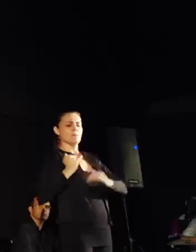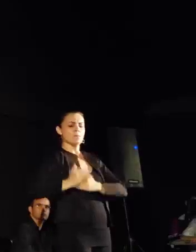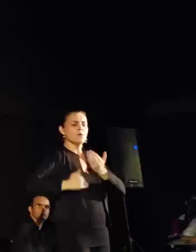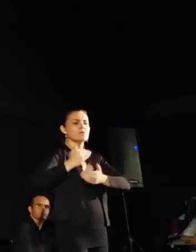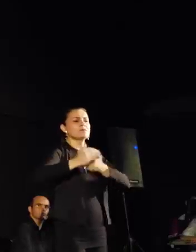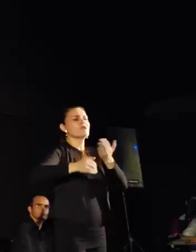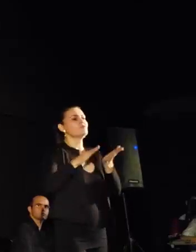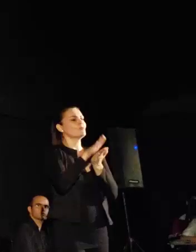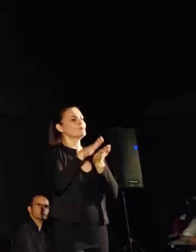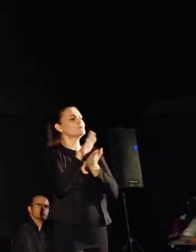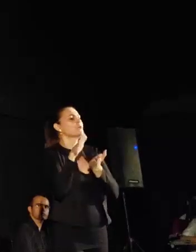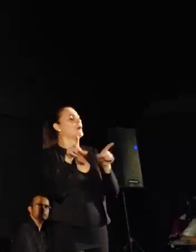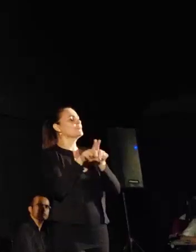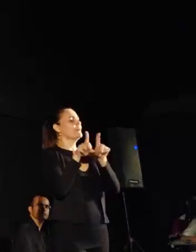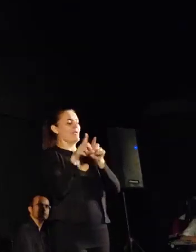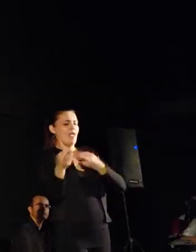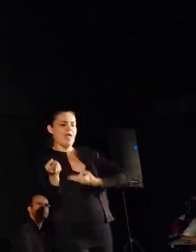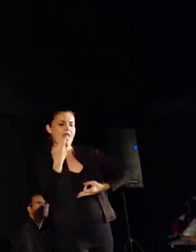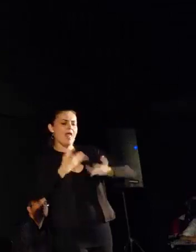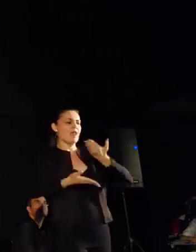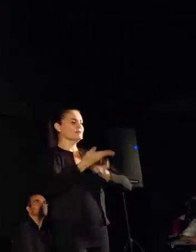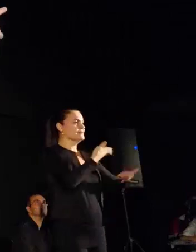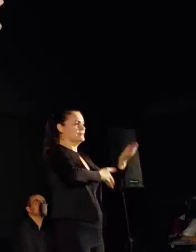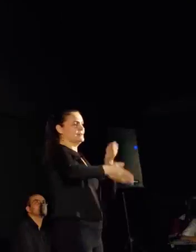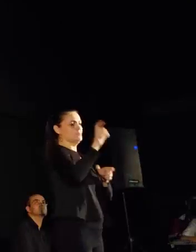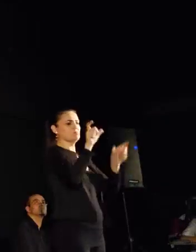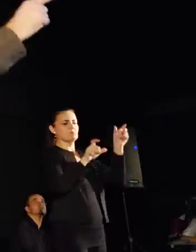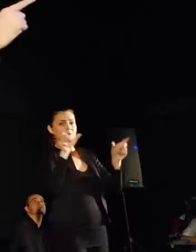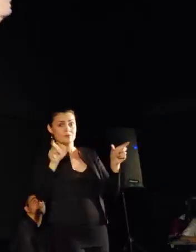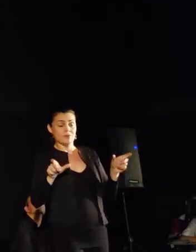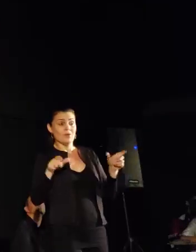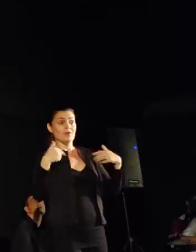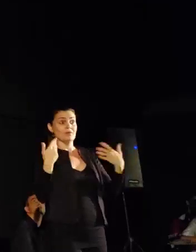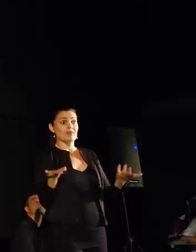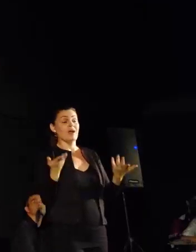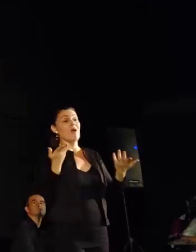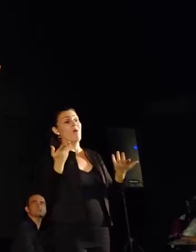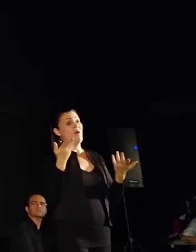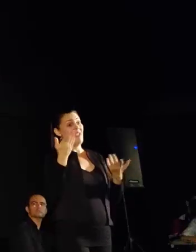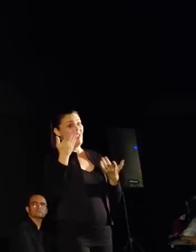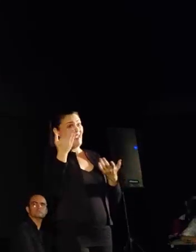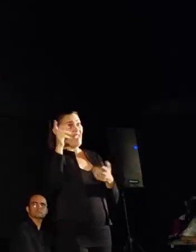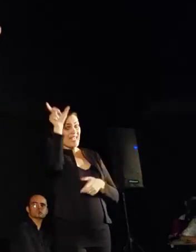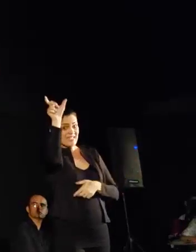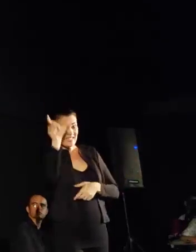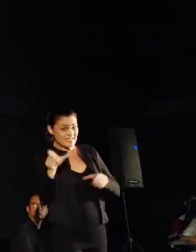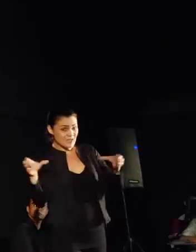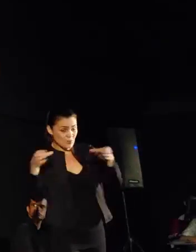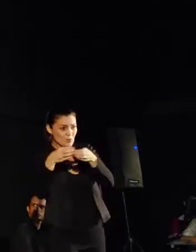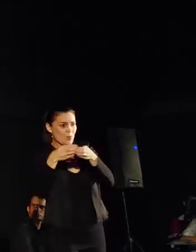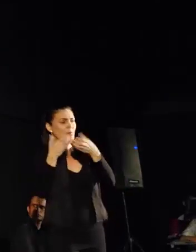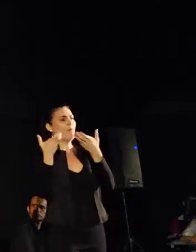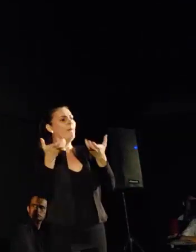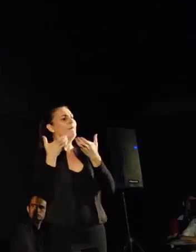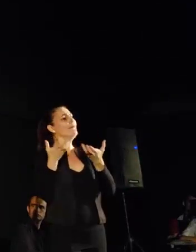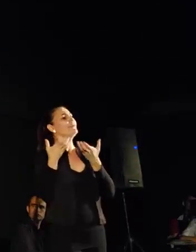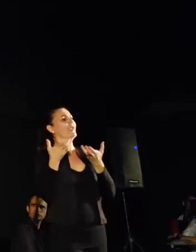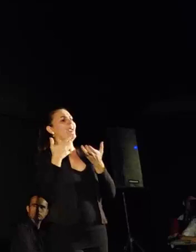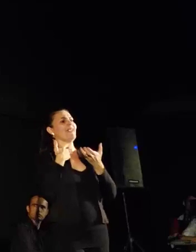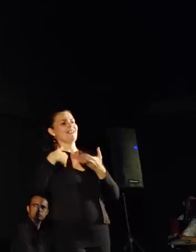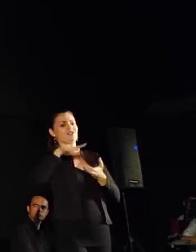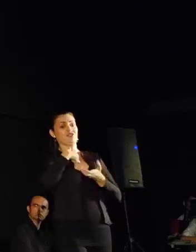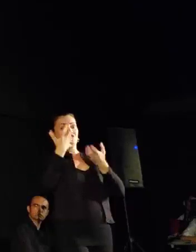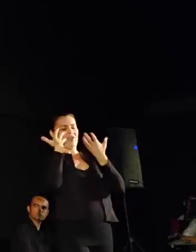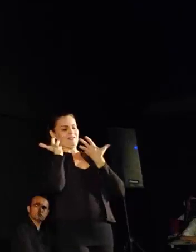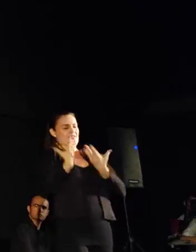pessoas. Quer dizer, esse é o tipo de liberdade que eles querem nos impor goela abaixo. Isso não é liberdade, isso é servidão.